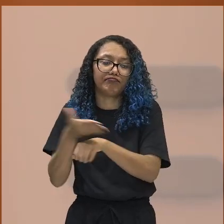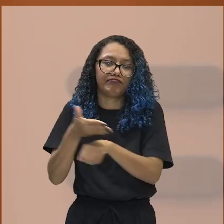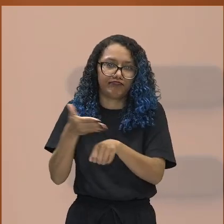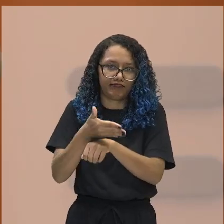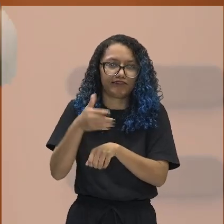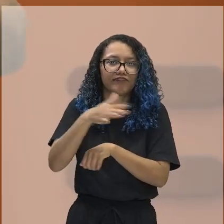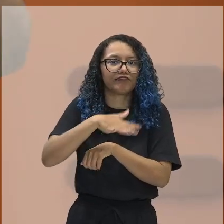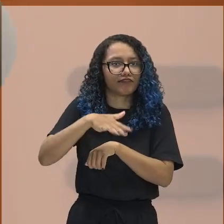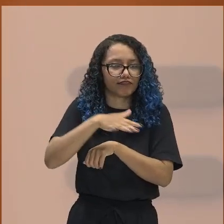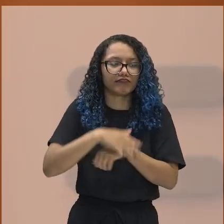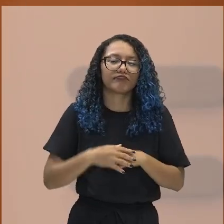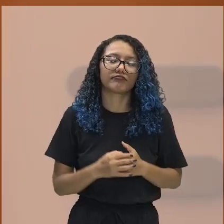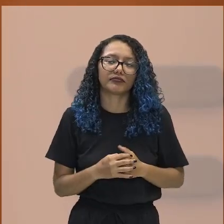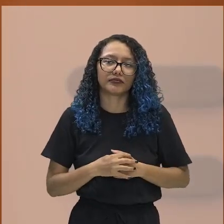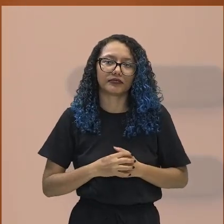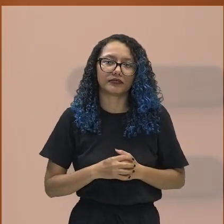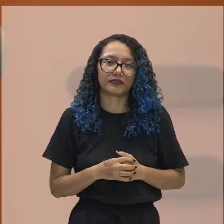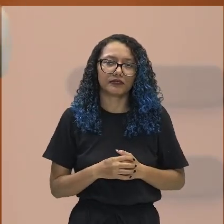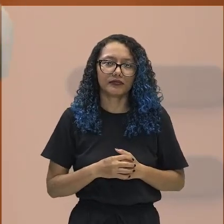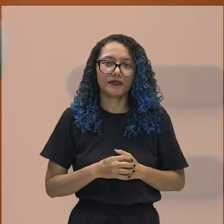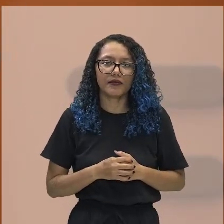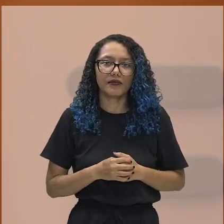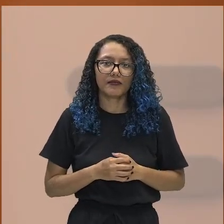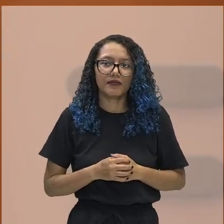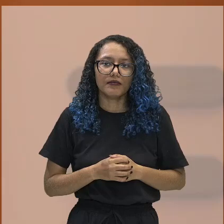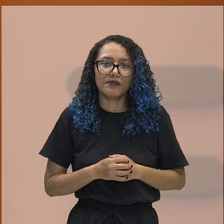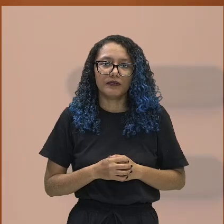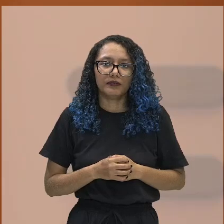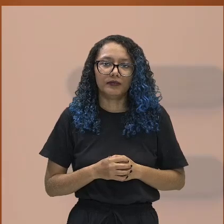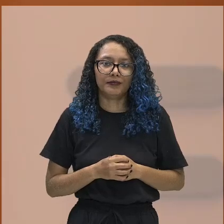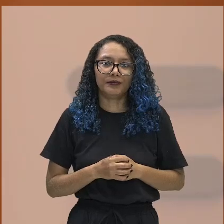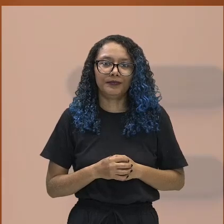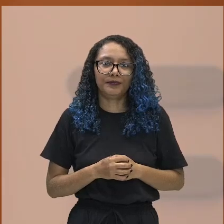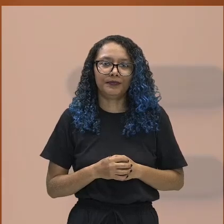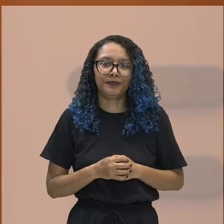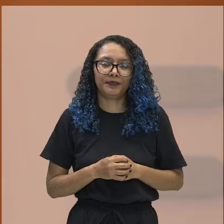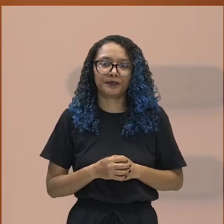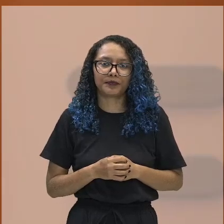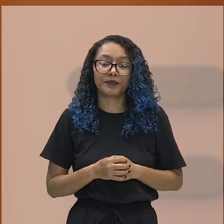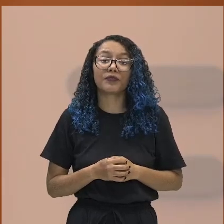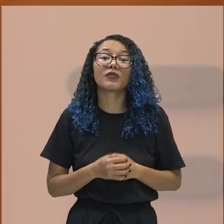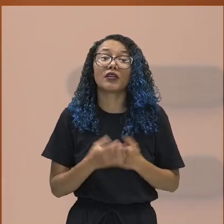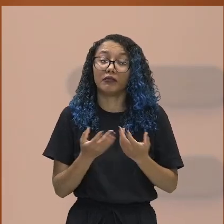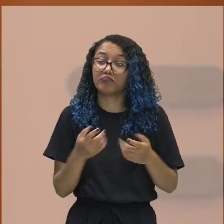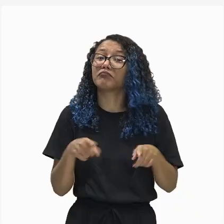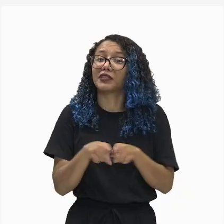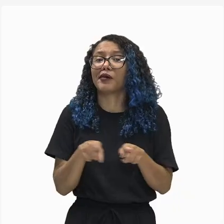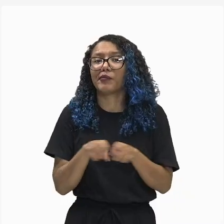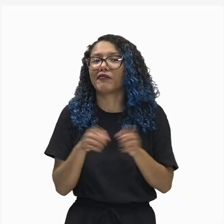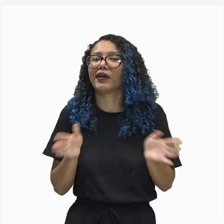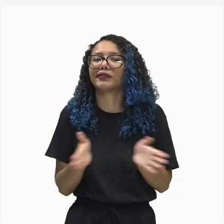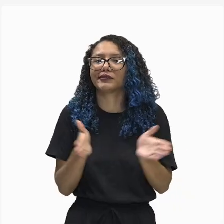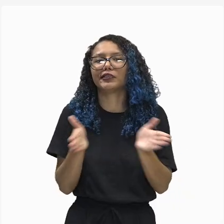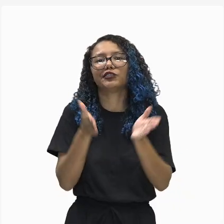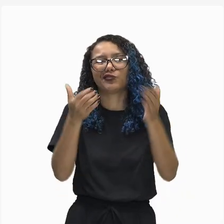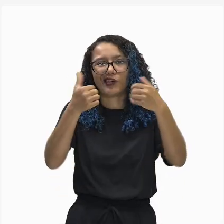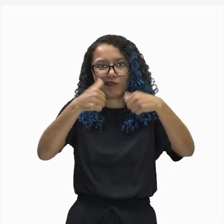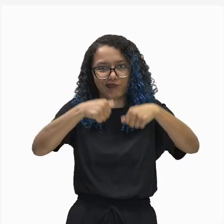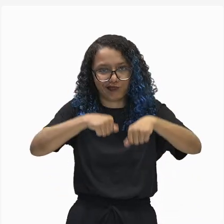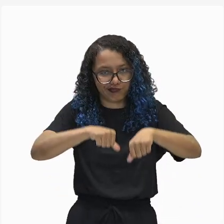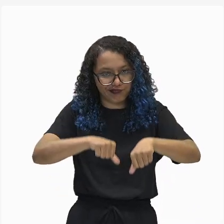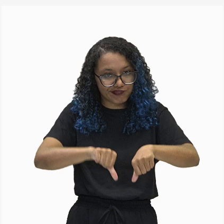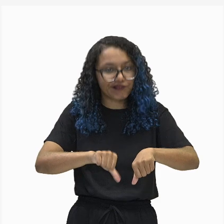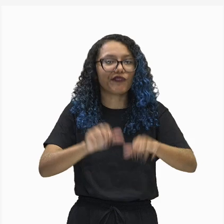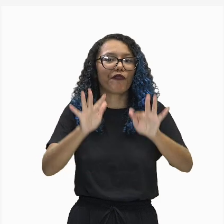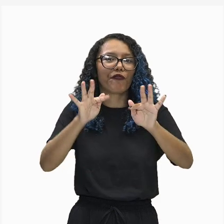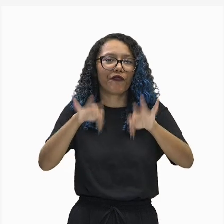Império. E isso, de certa forma, também vai contribuir, então, para esta crise. Acompanha ali comigo, olha só,